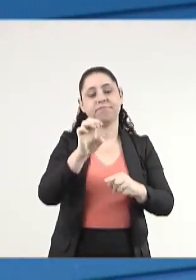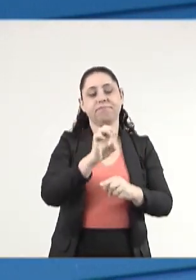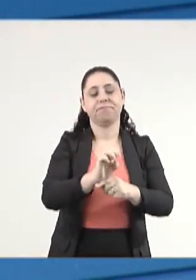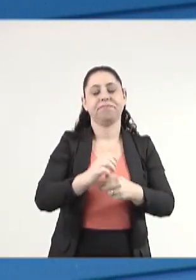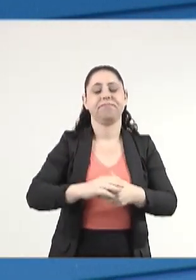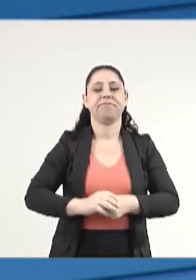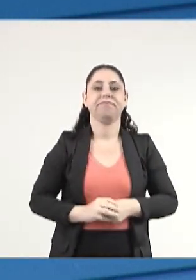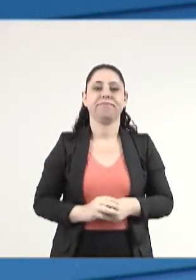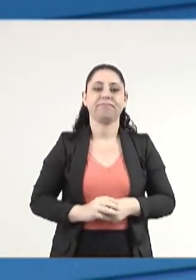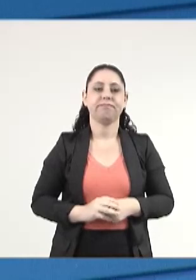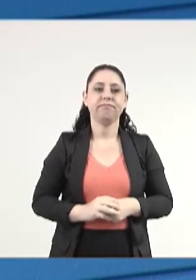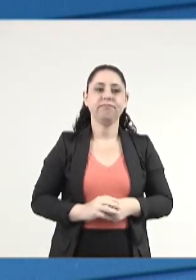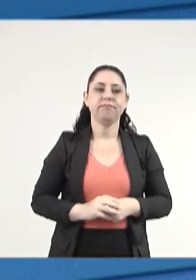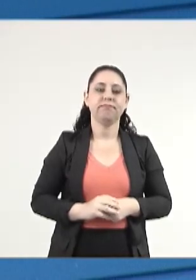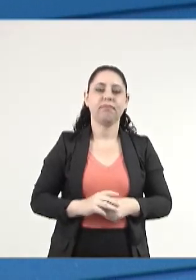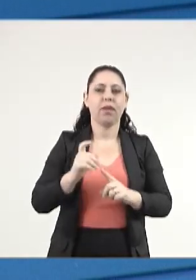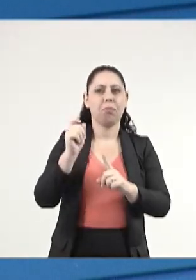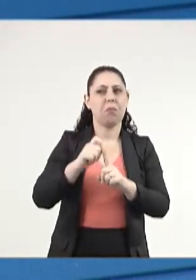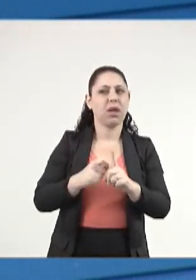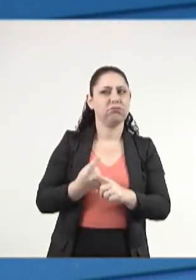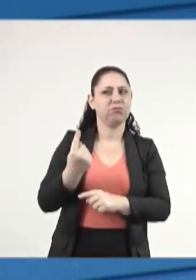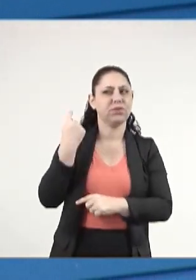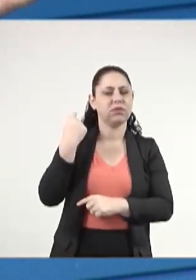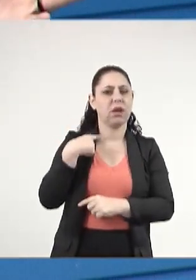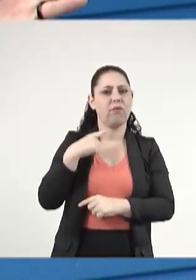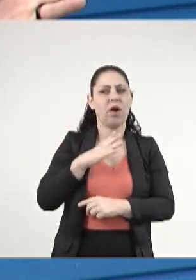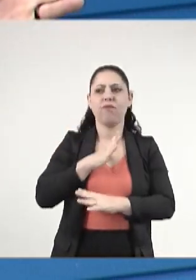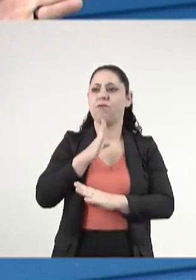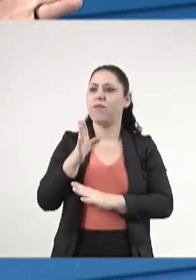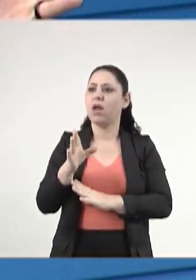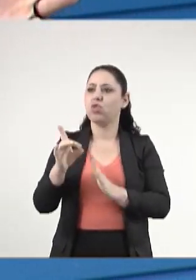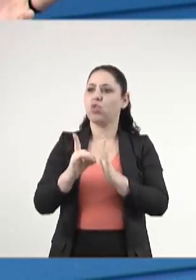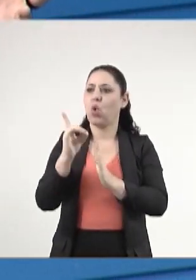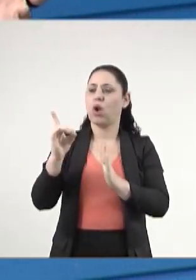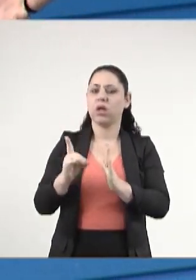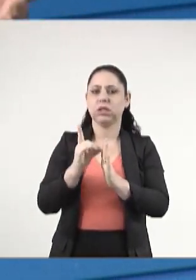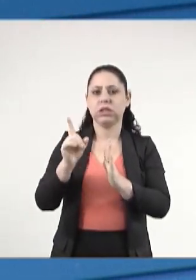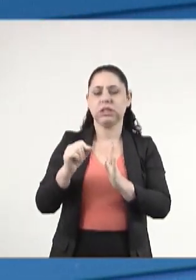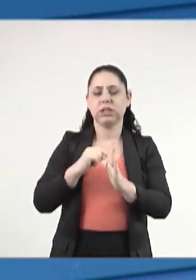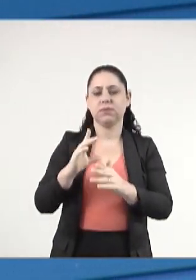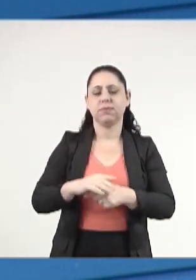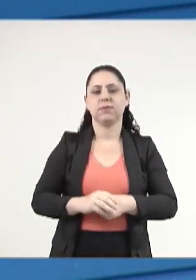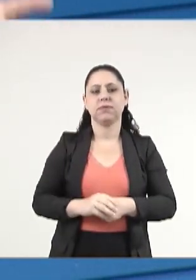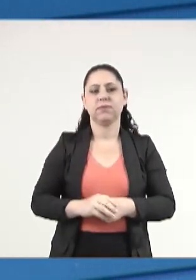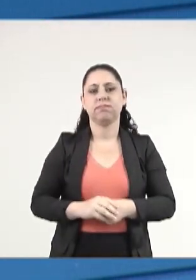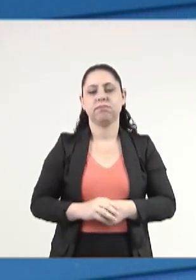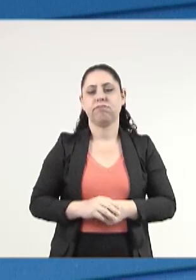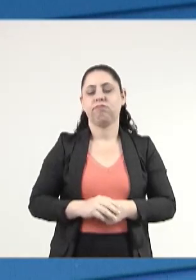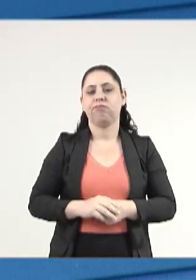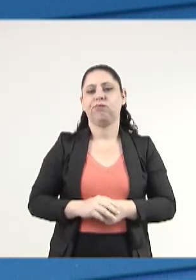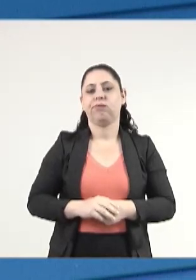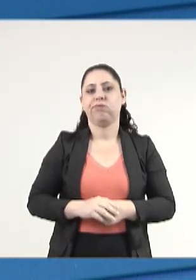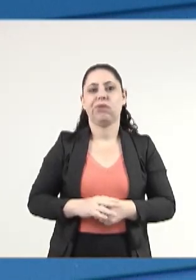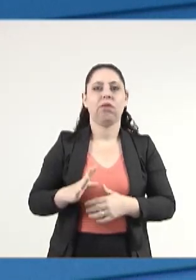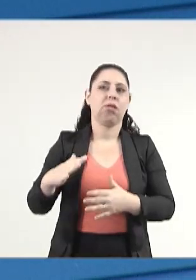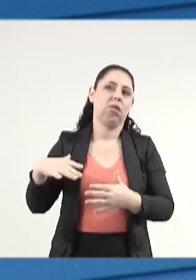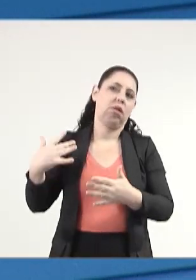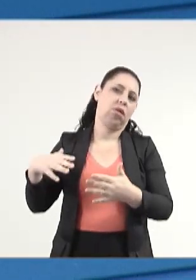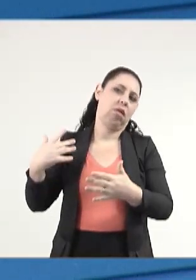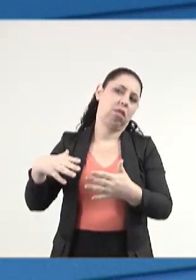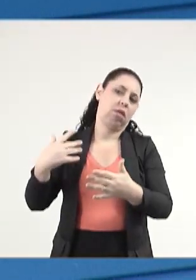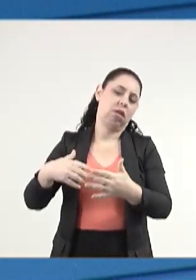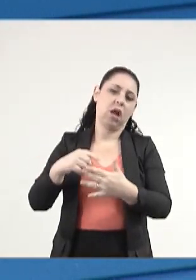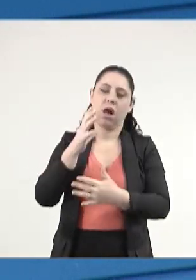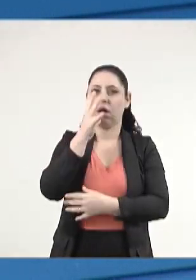do Sul. Mês atrás tivemos lá em Douradina, a situação vai se arrastando, não há